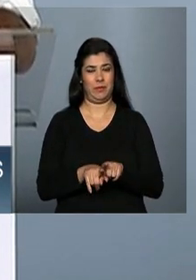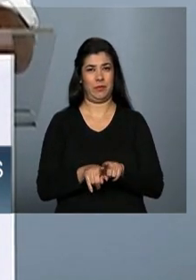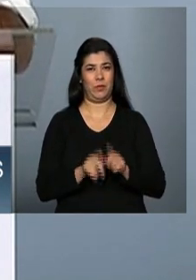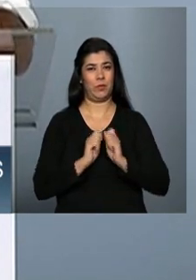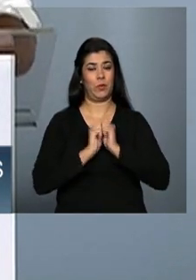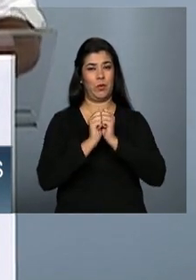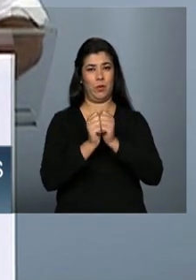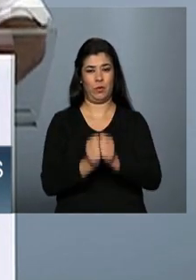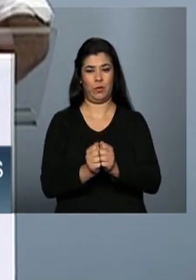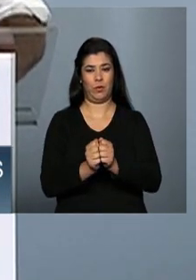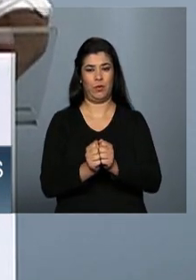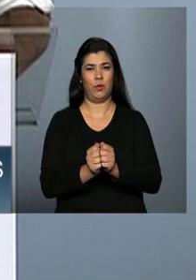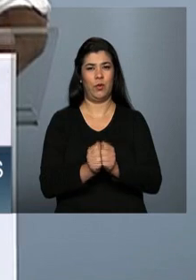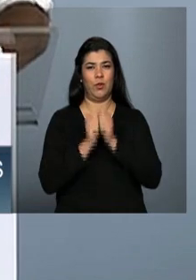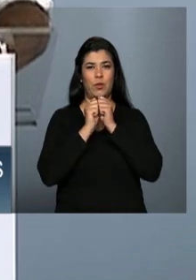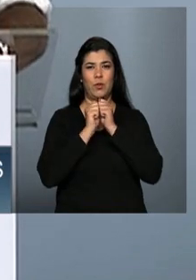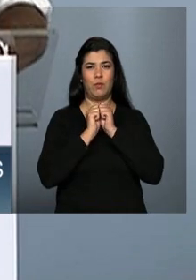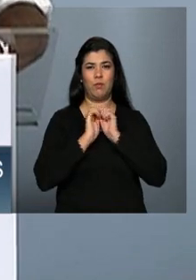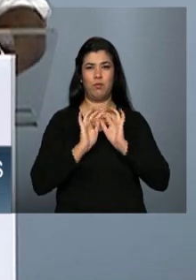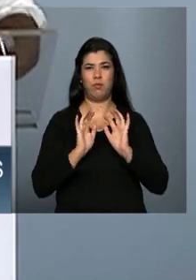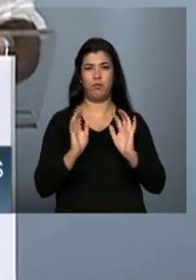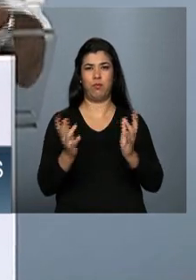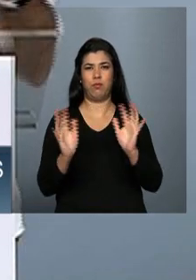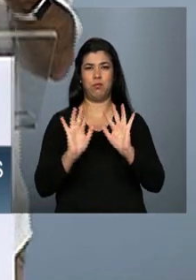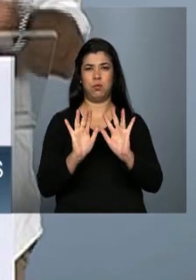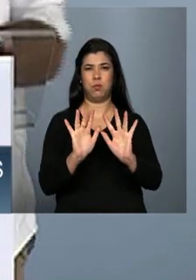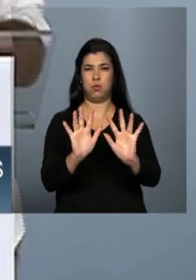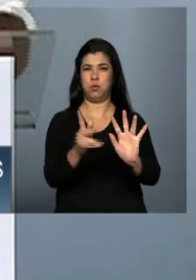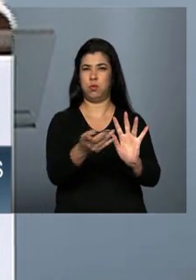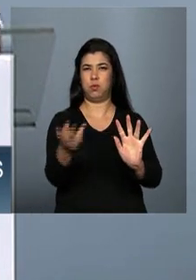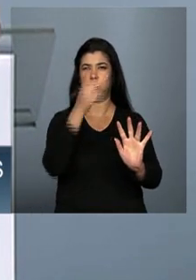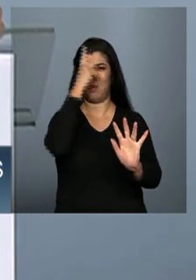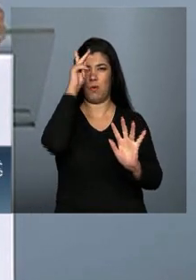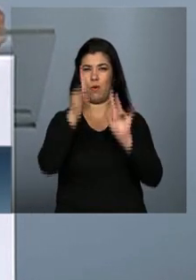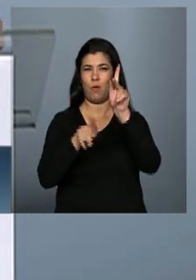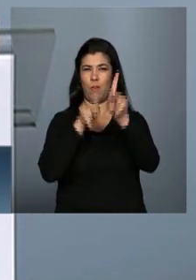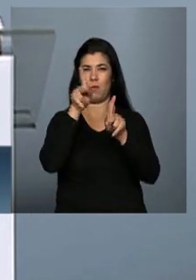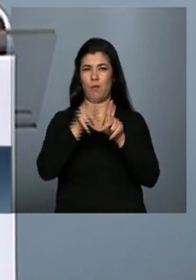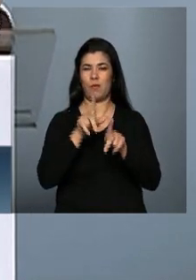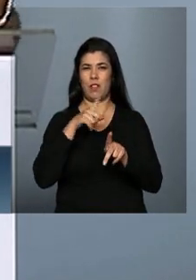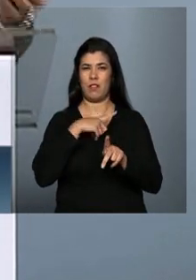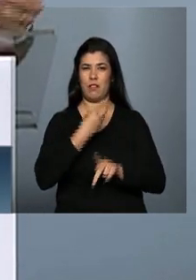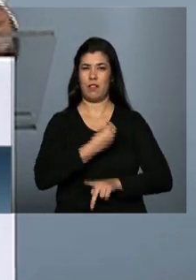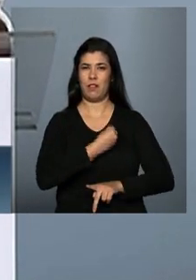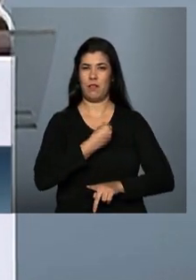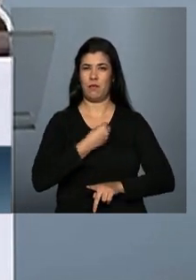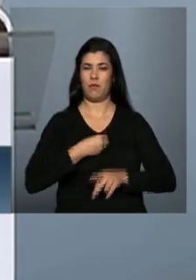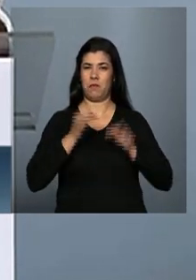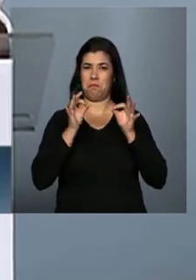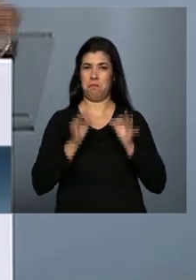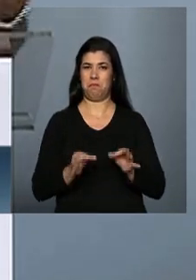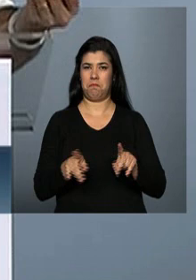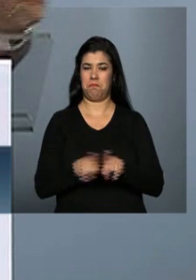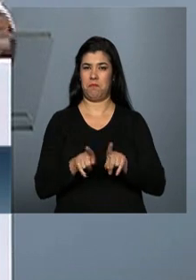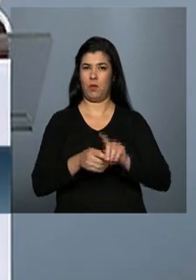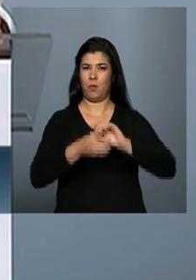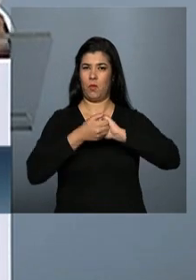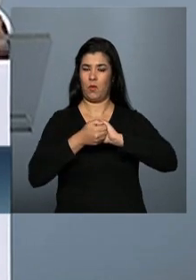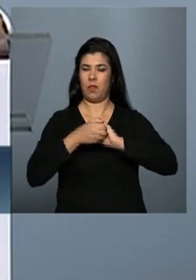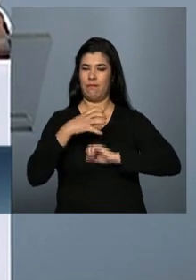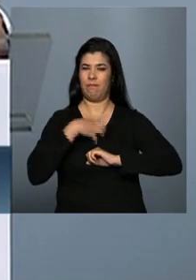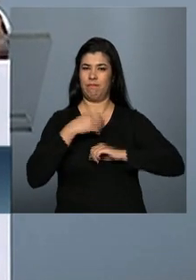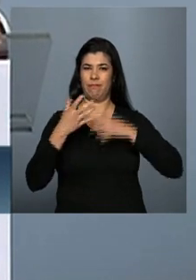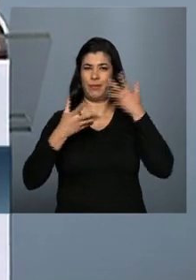essa massa de gente que passa a ter uma vida mais digna. Queria saudar com muita